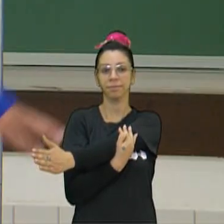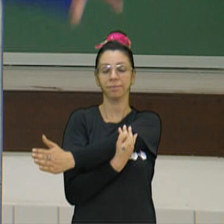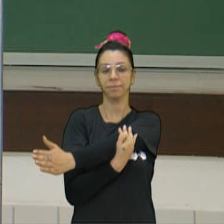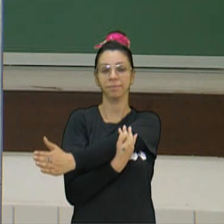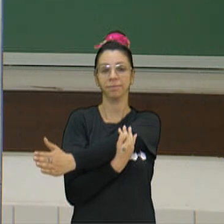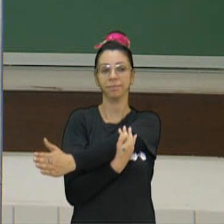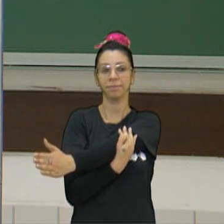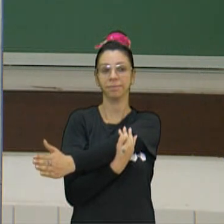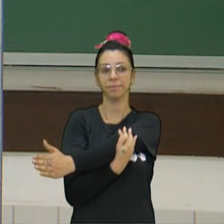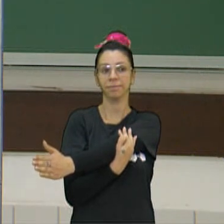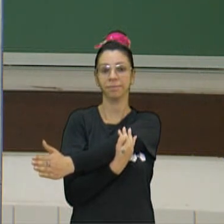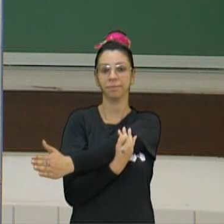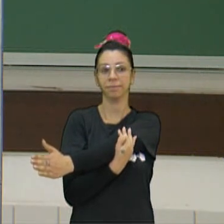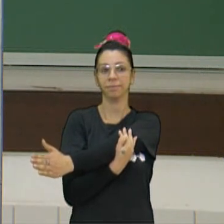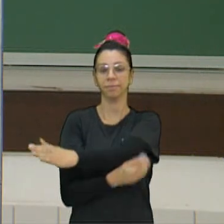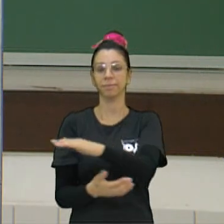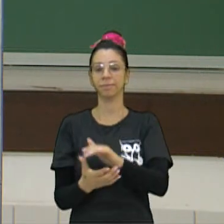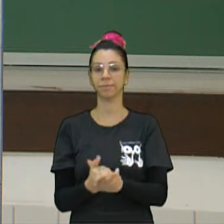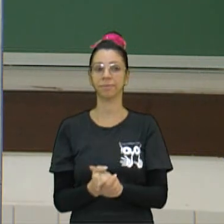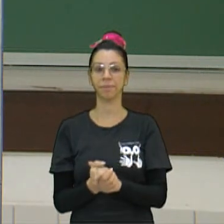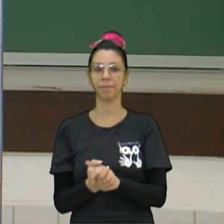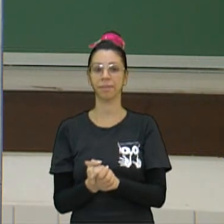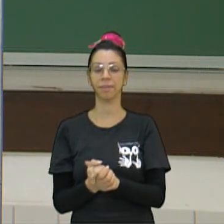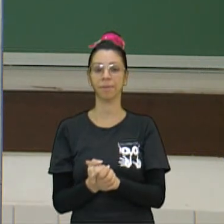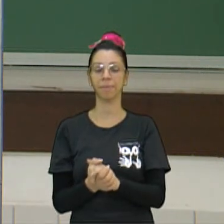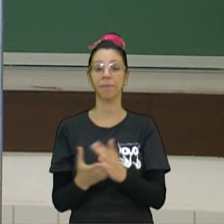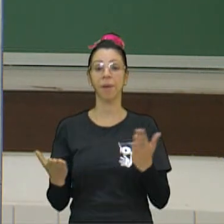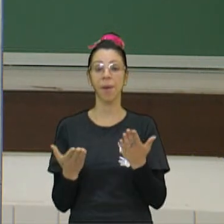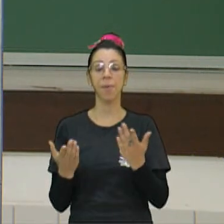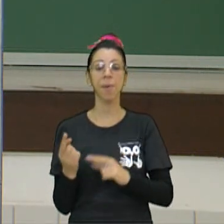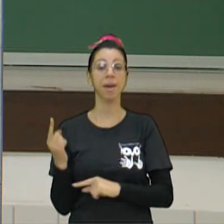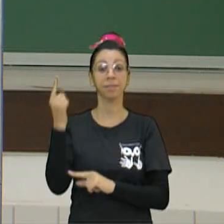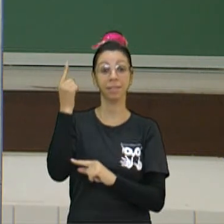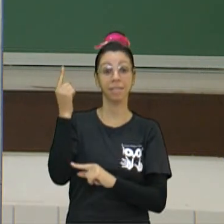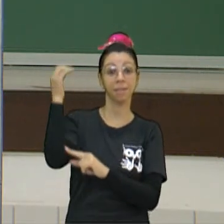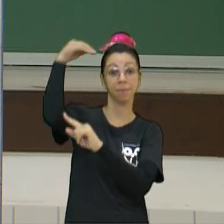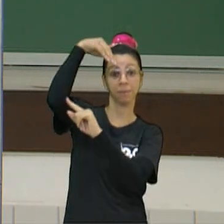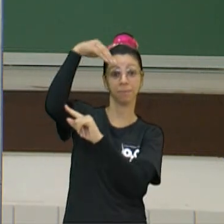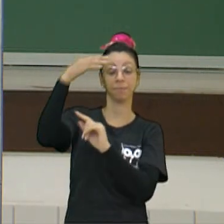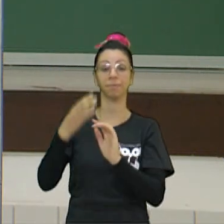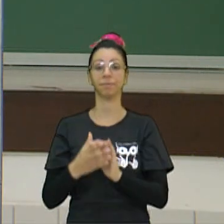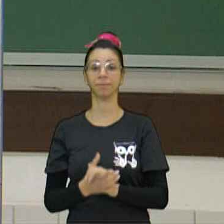Voltou, faz aquele quadradinho,